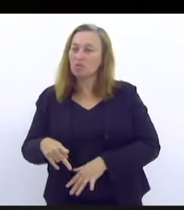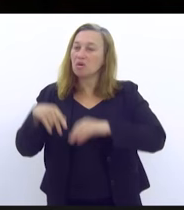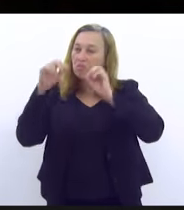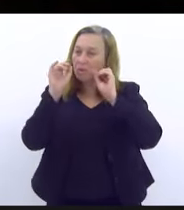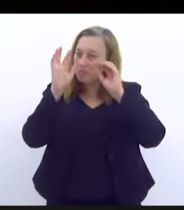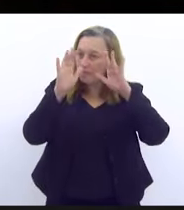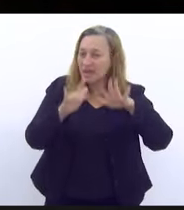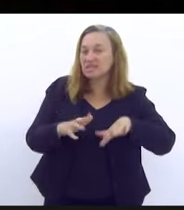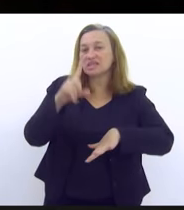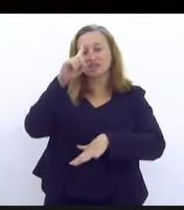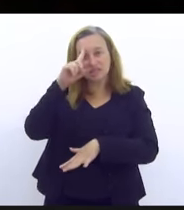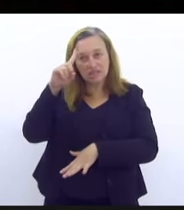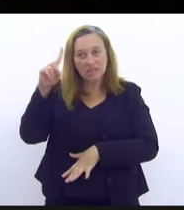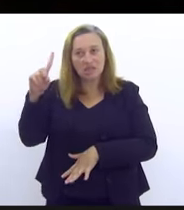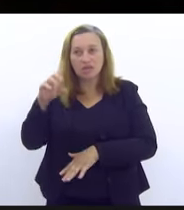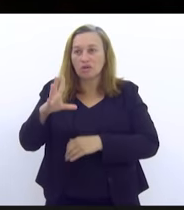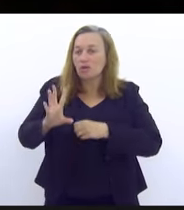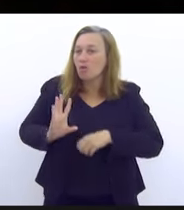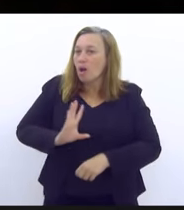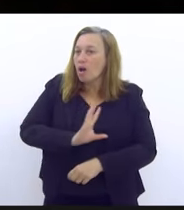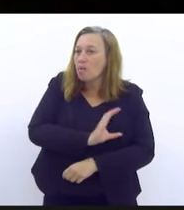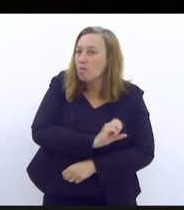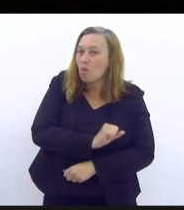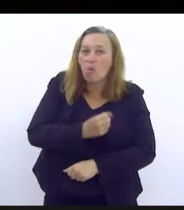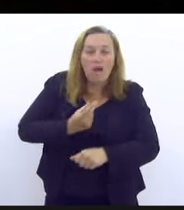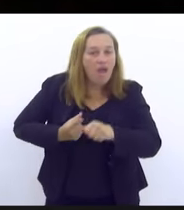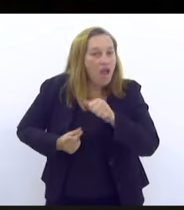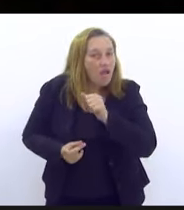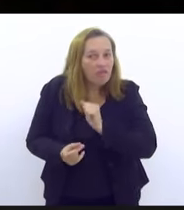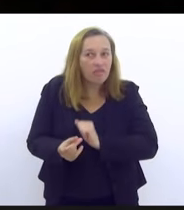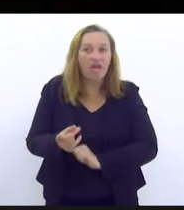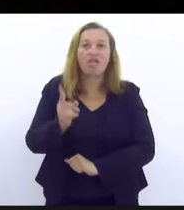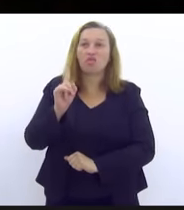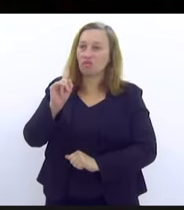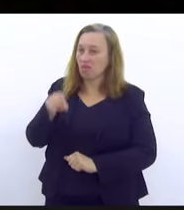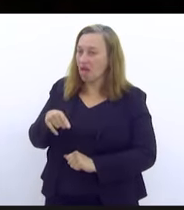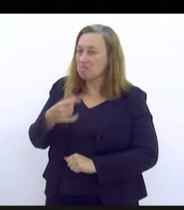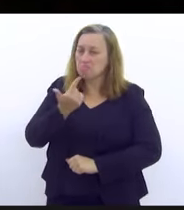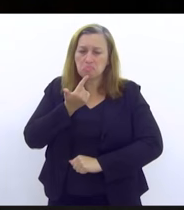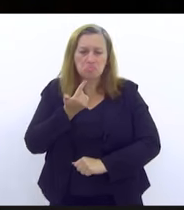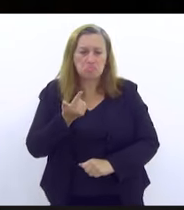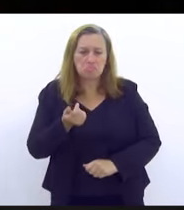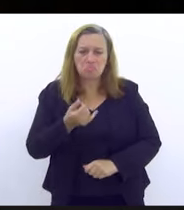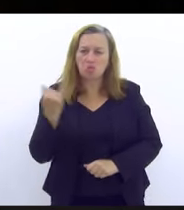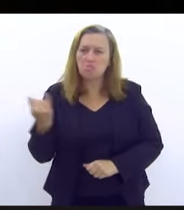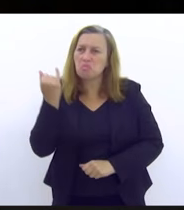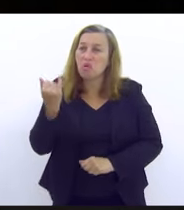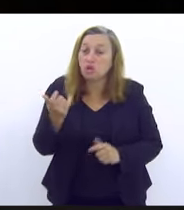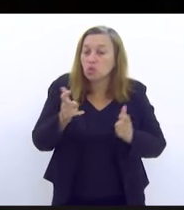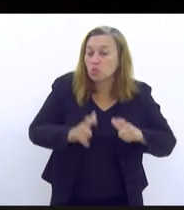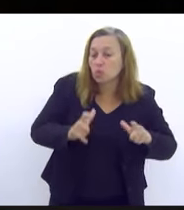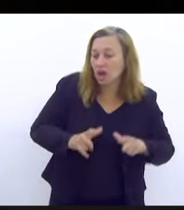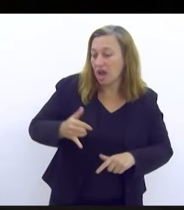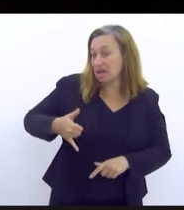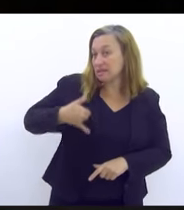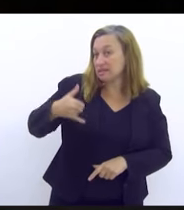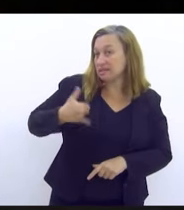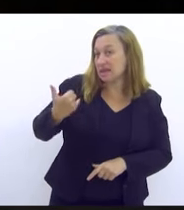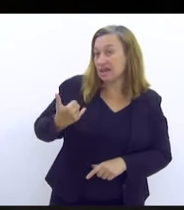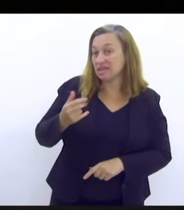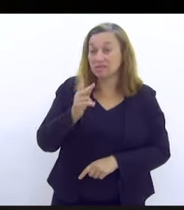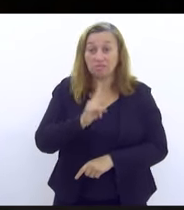divino, vem um amor incondicional, né? Não importa o lugar, nem a idade, né,